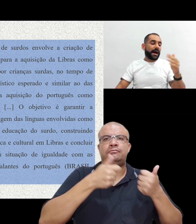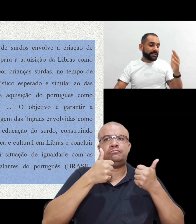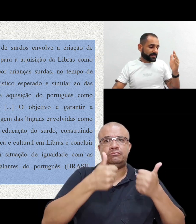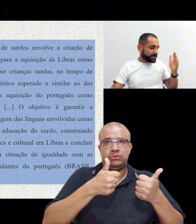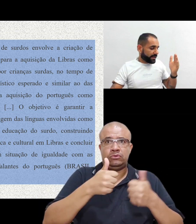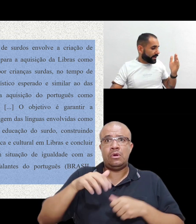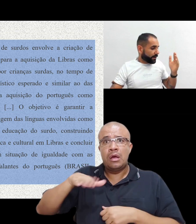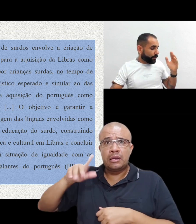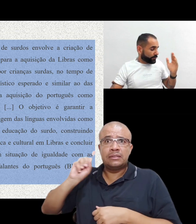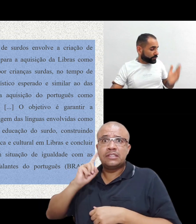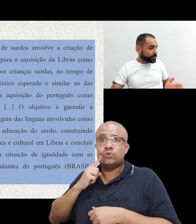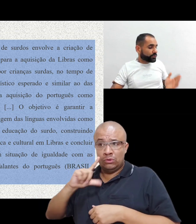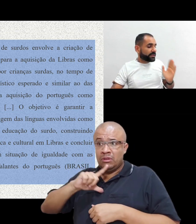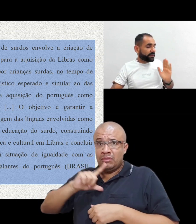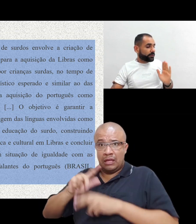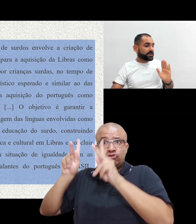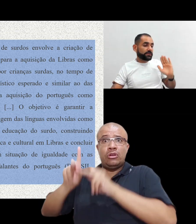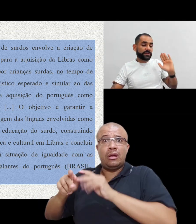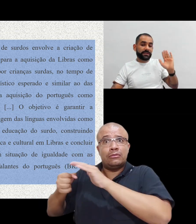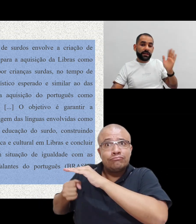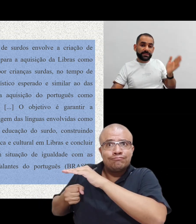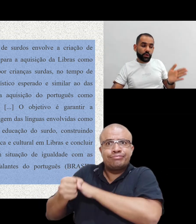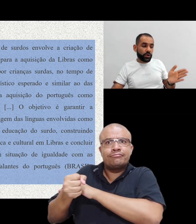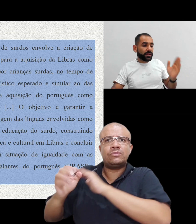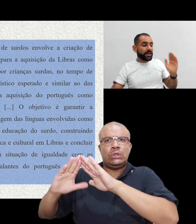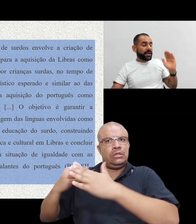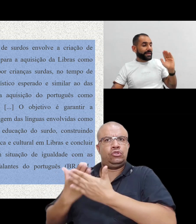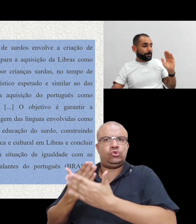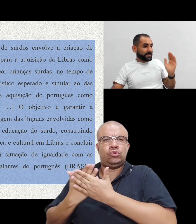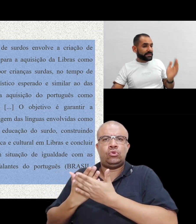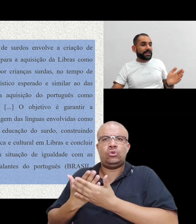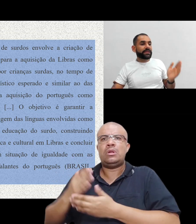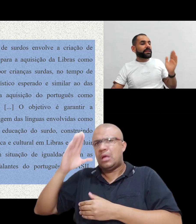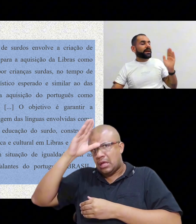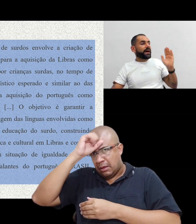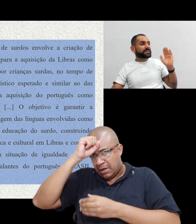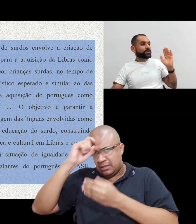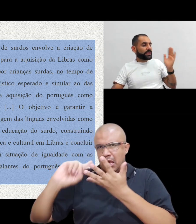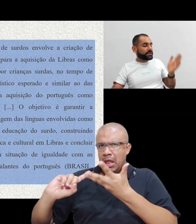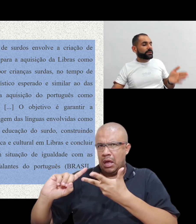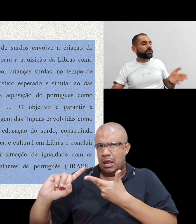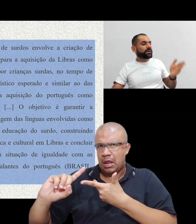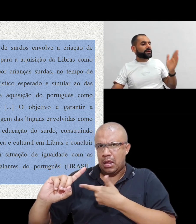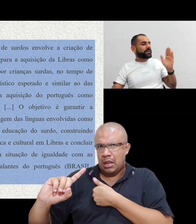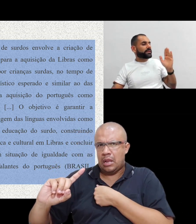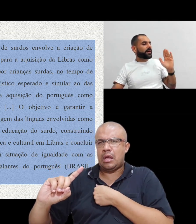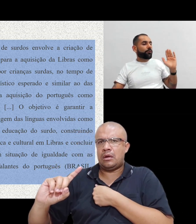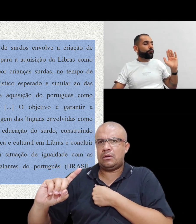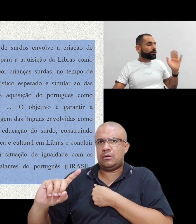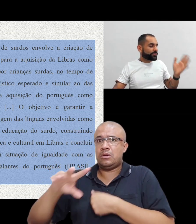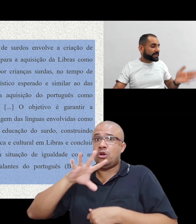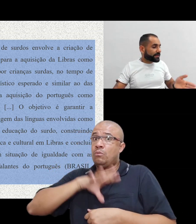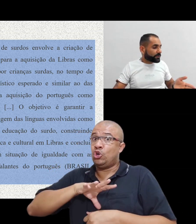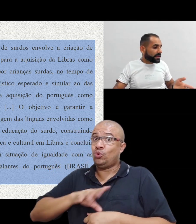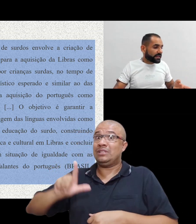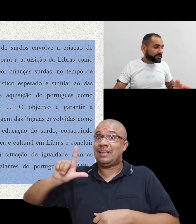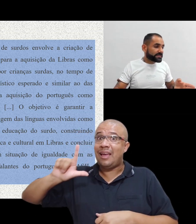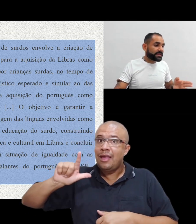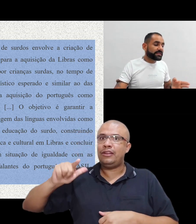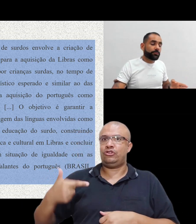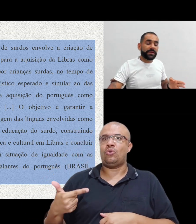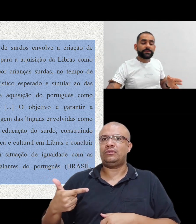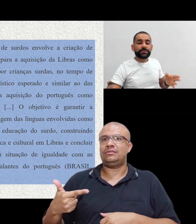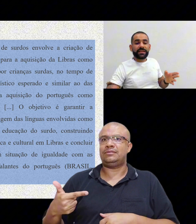escrita, o aluno surdo ele tem o direito de entrar na escola e aprender a sua língua e o português na